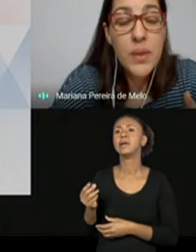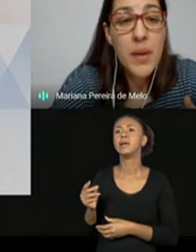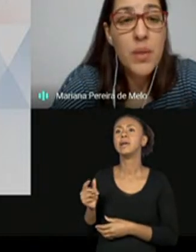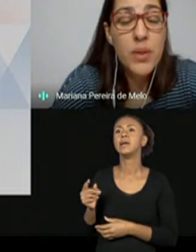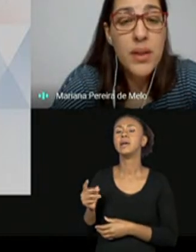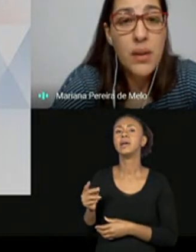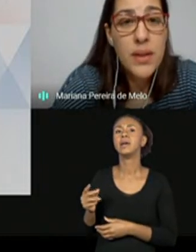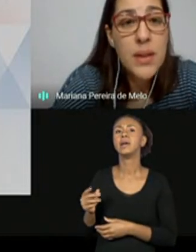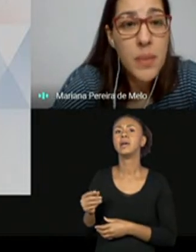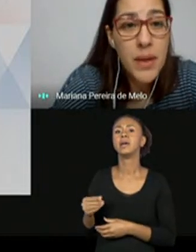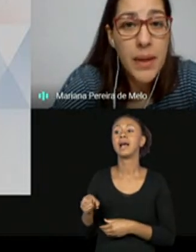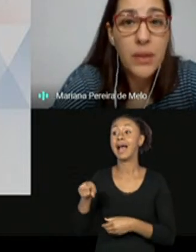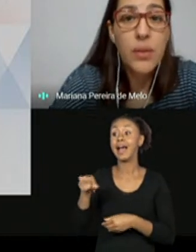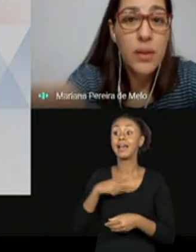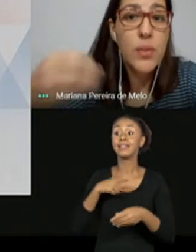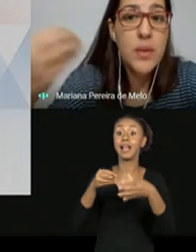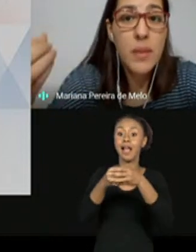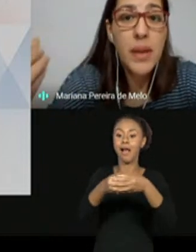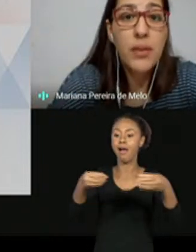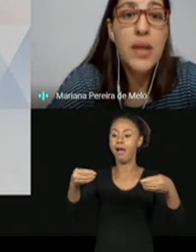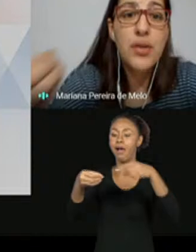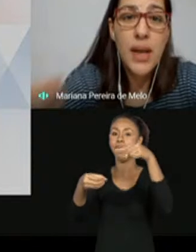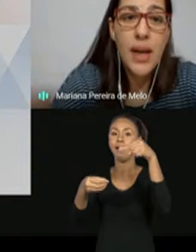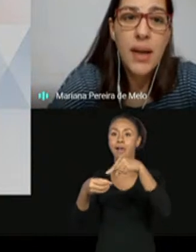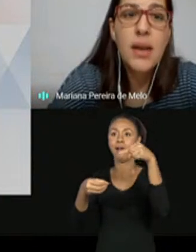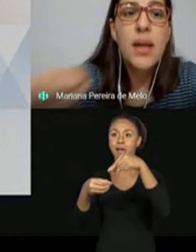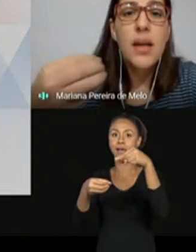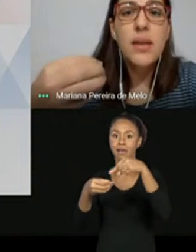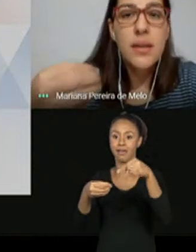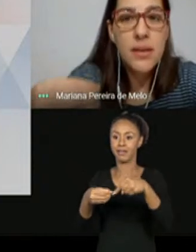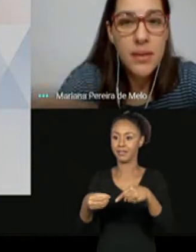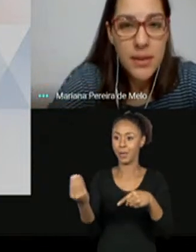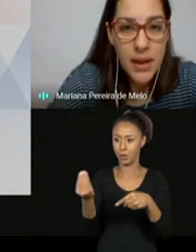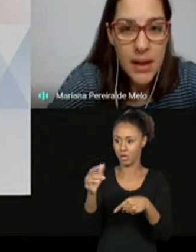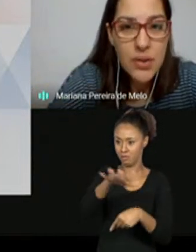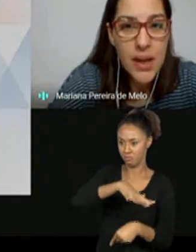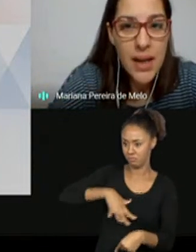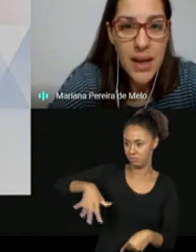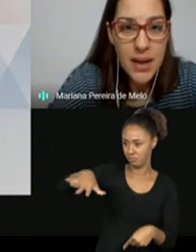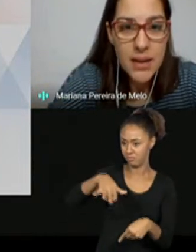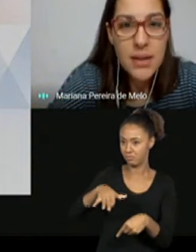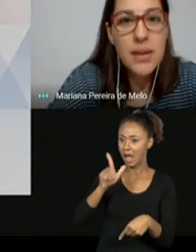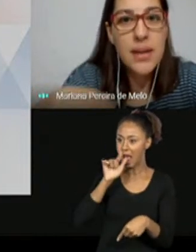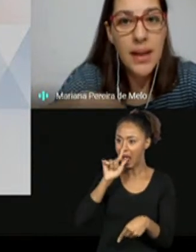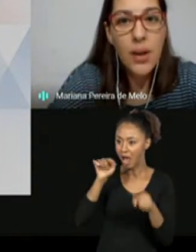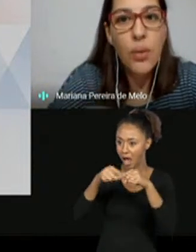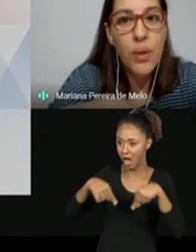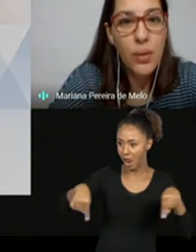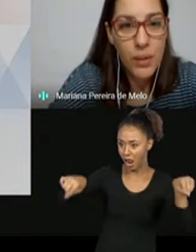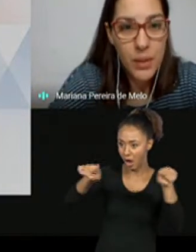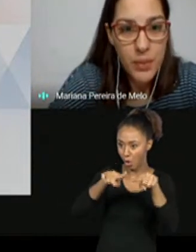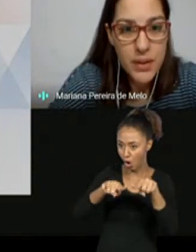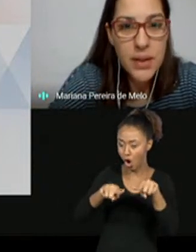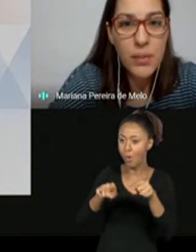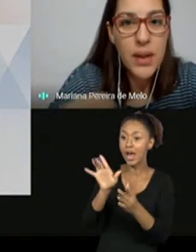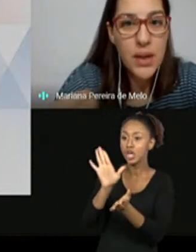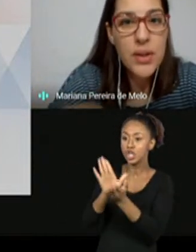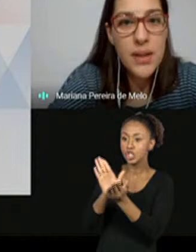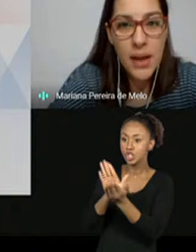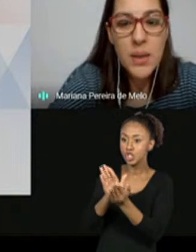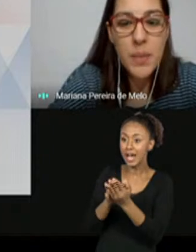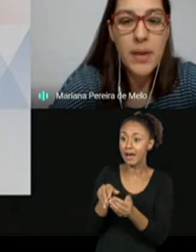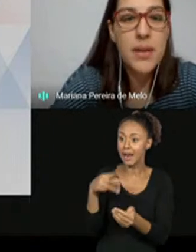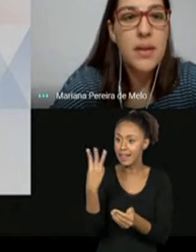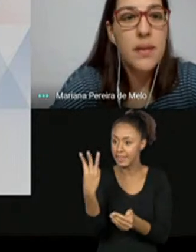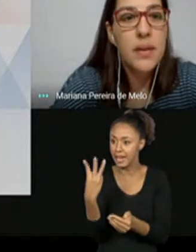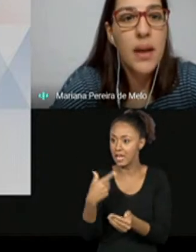qual é o espaço amostral desse experimento? O experimento é retirar 3 jacarés da lagoa com reposição e